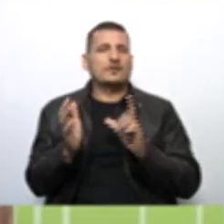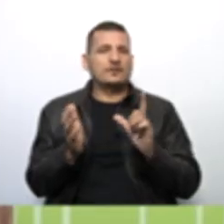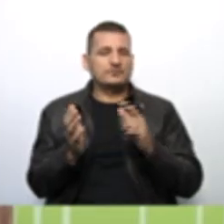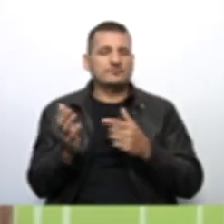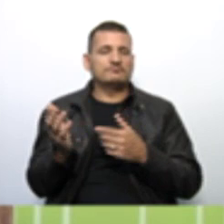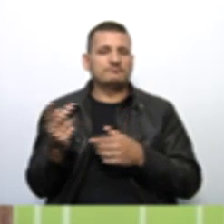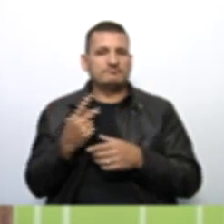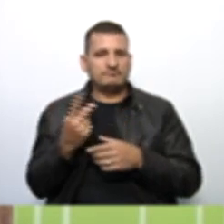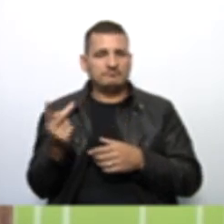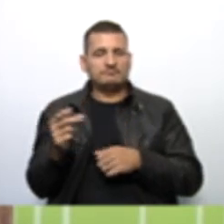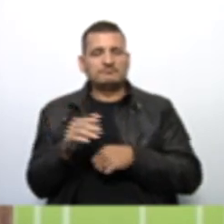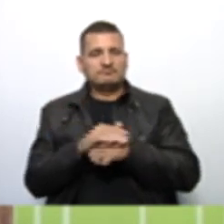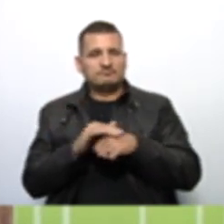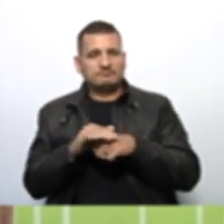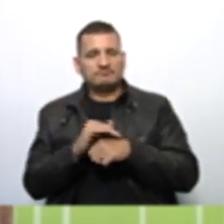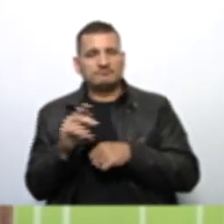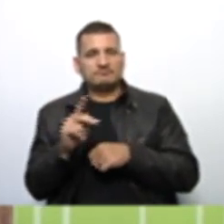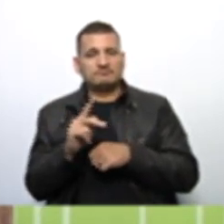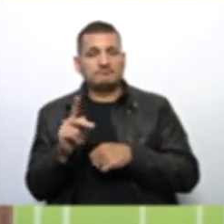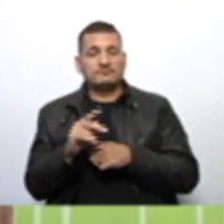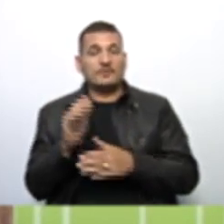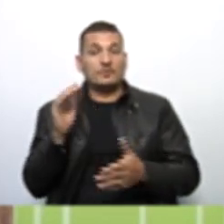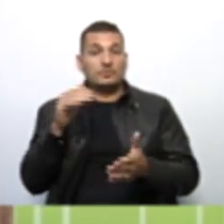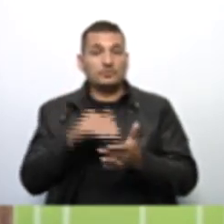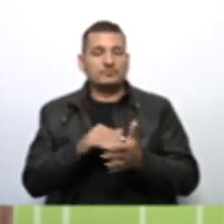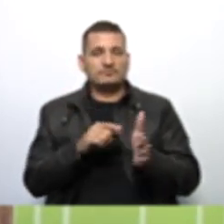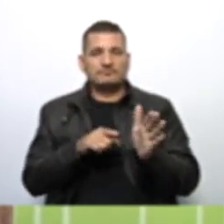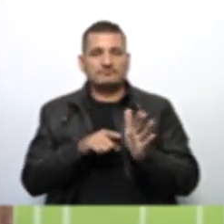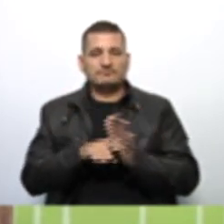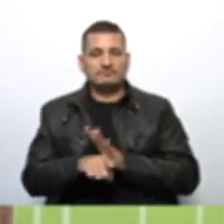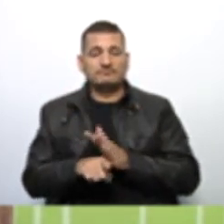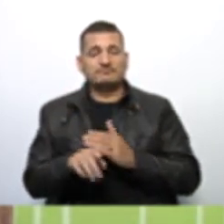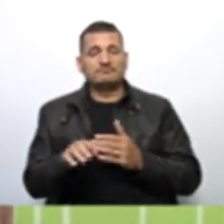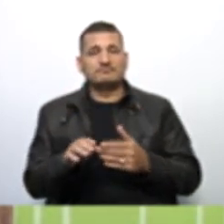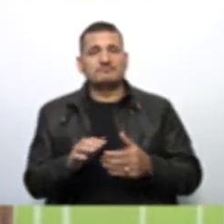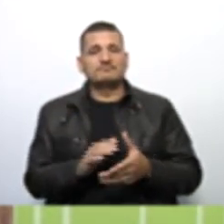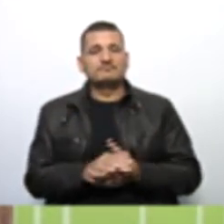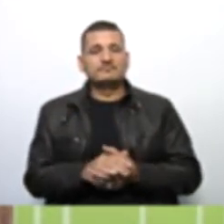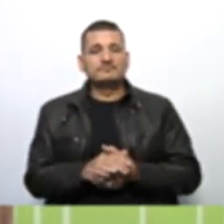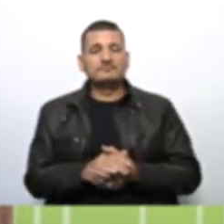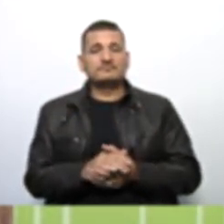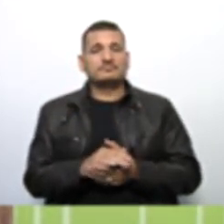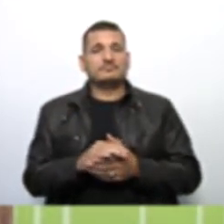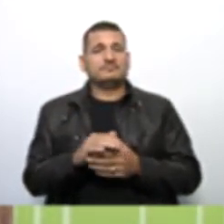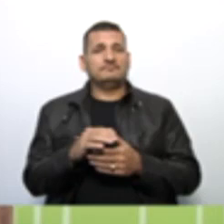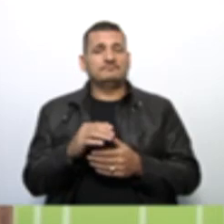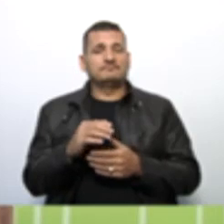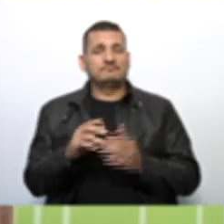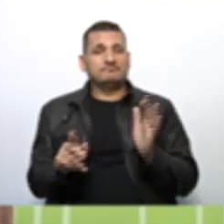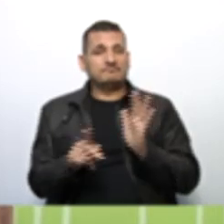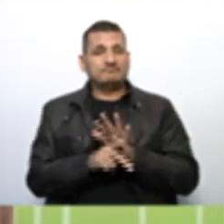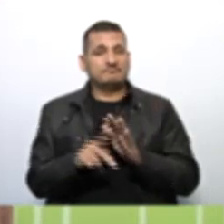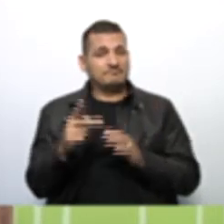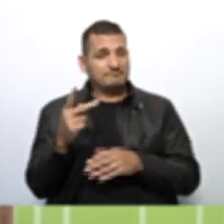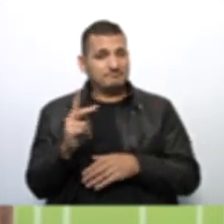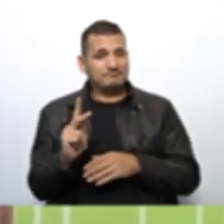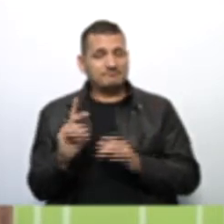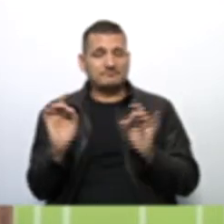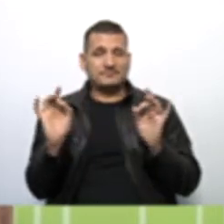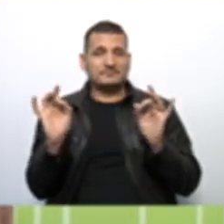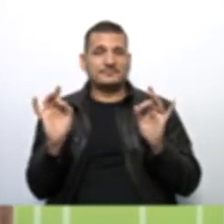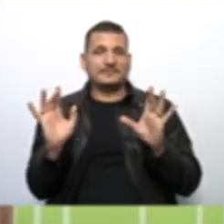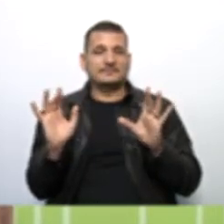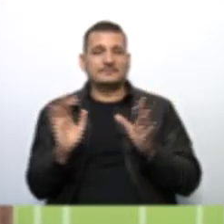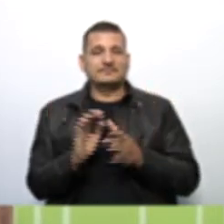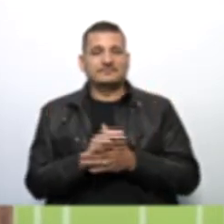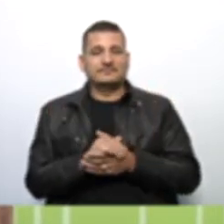isso? Nós deixamos a última questão, realmente, a última questão foi separada especialmente para vocês. Então, agora que a última questão vamos